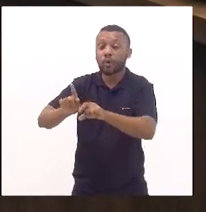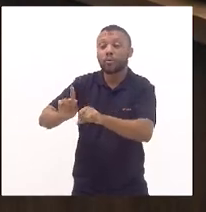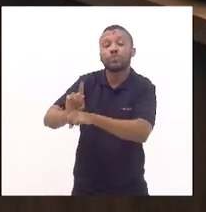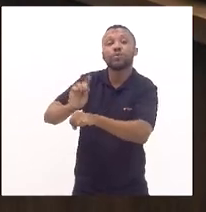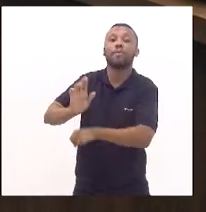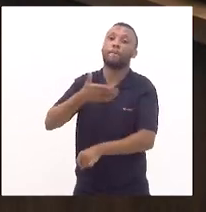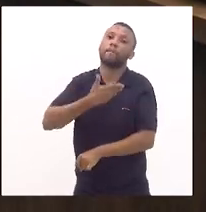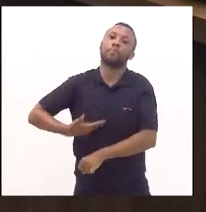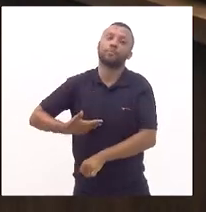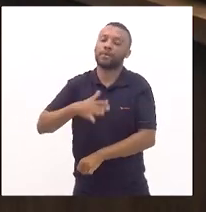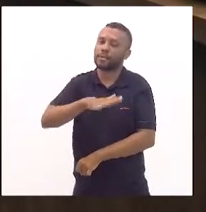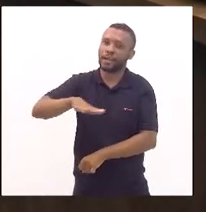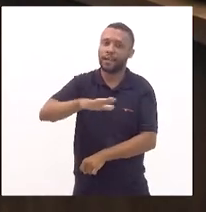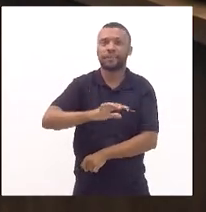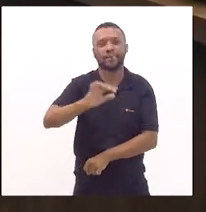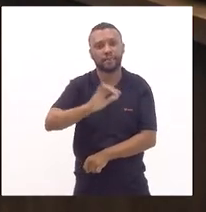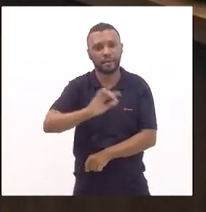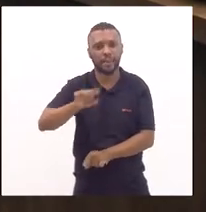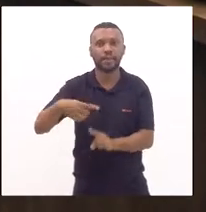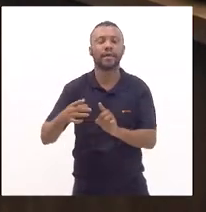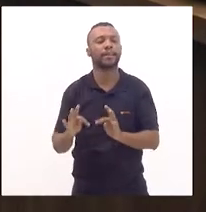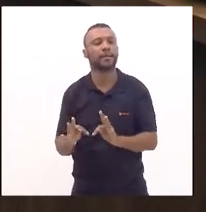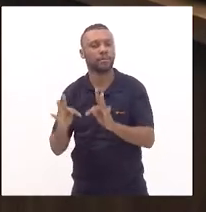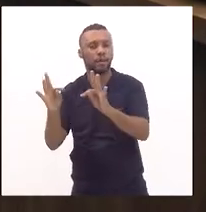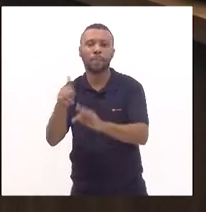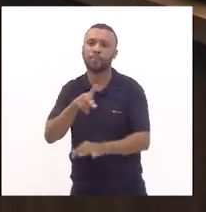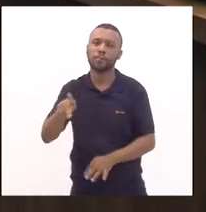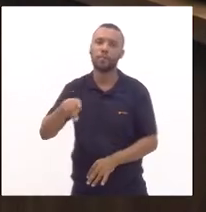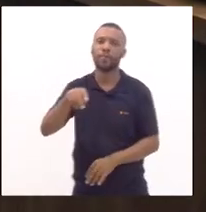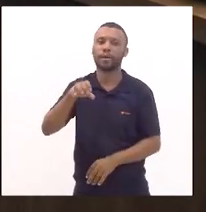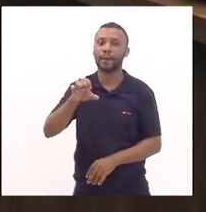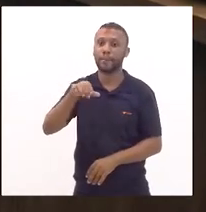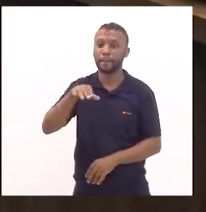na área de ciência e tecnologia, o professor Emanuel Heitor.